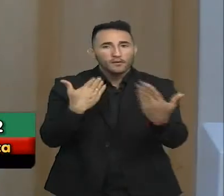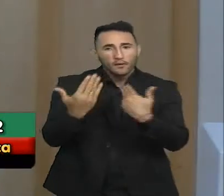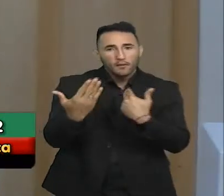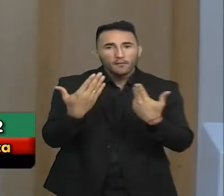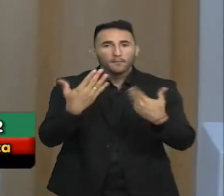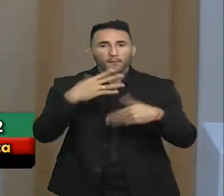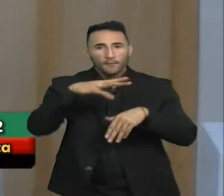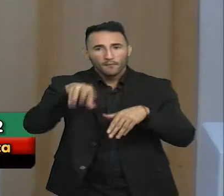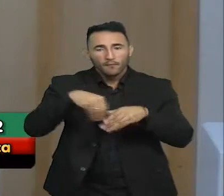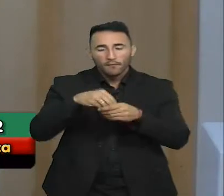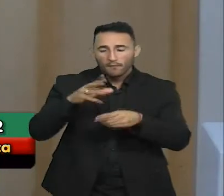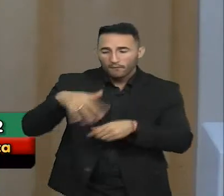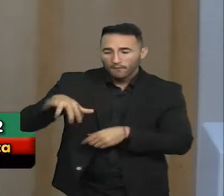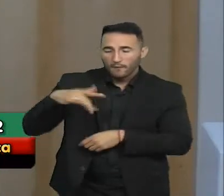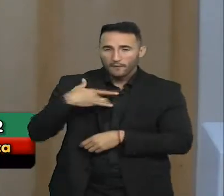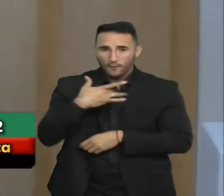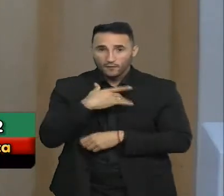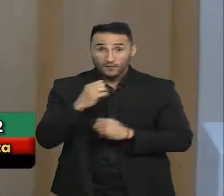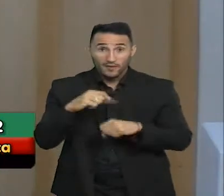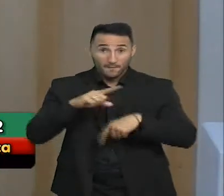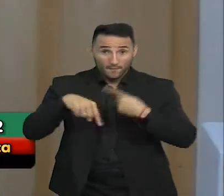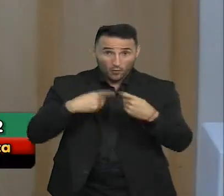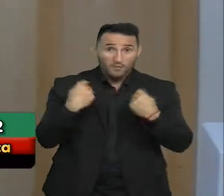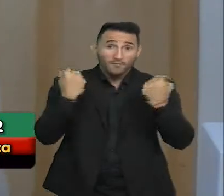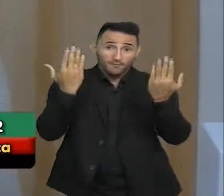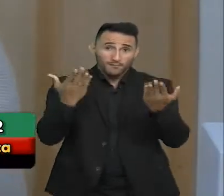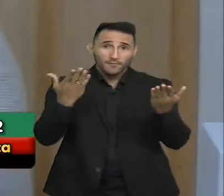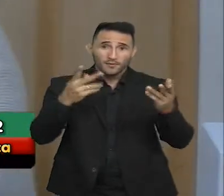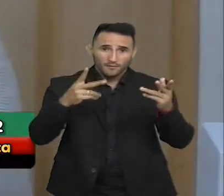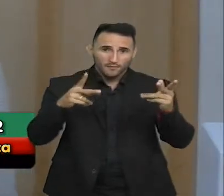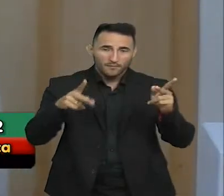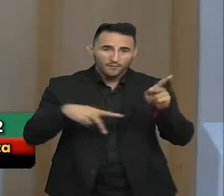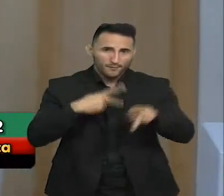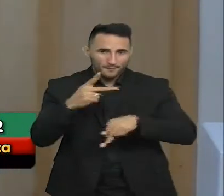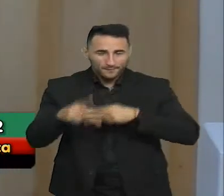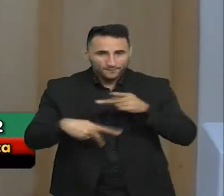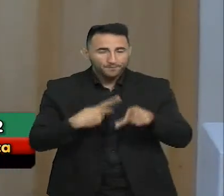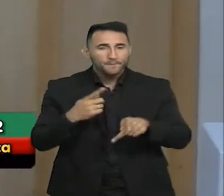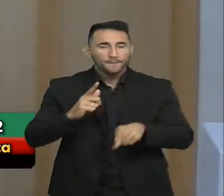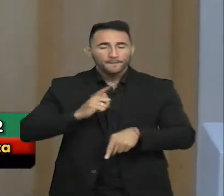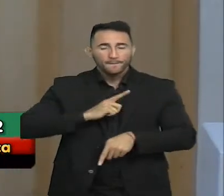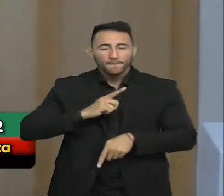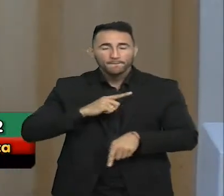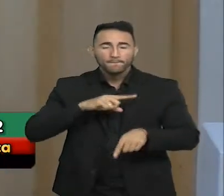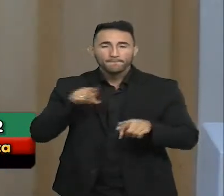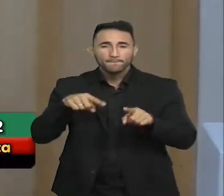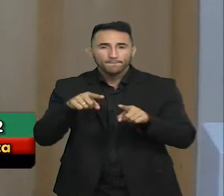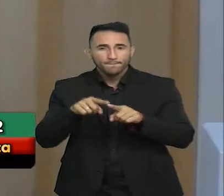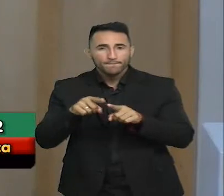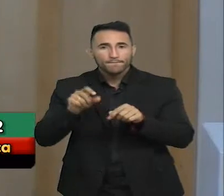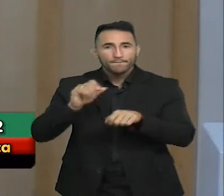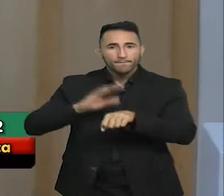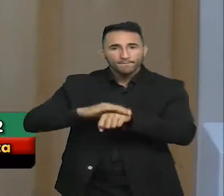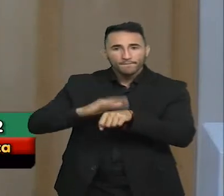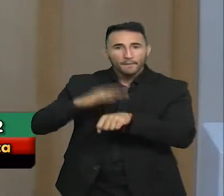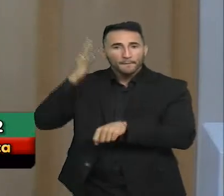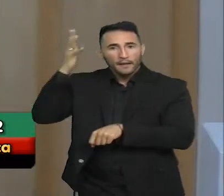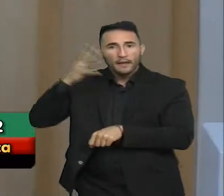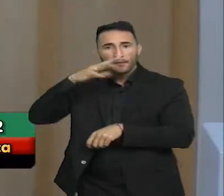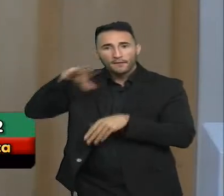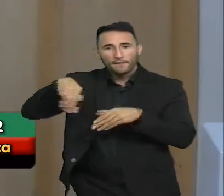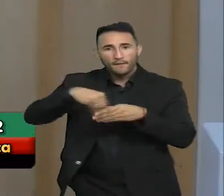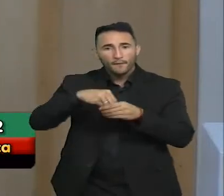casa, né, para depois ir falar para fora, a gente também tem o trabalho de fazer palestra nas escolas, fazer palestra